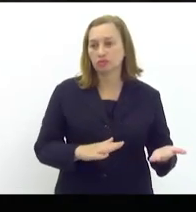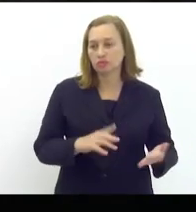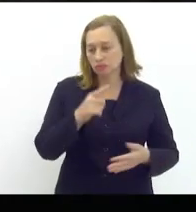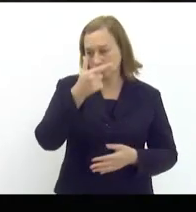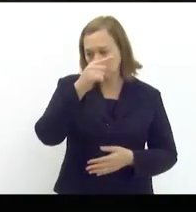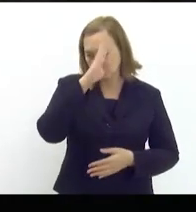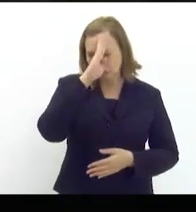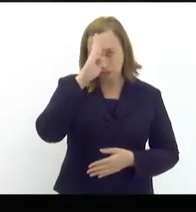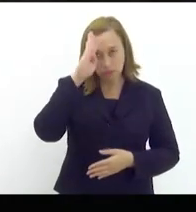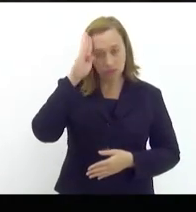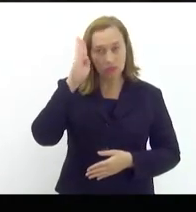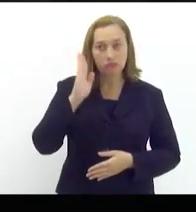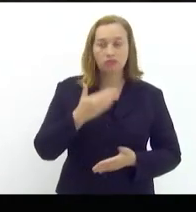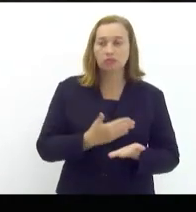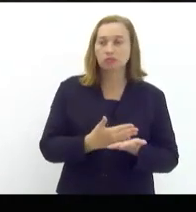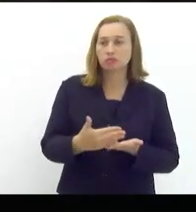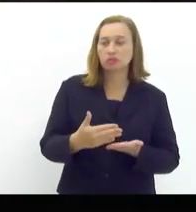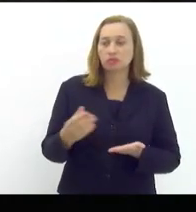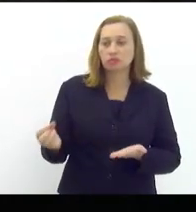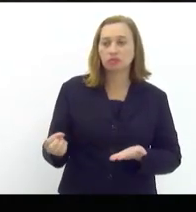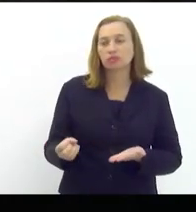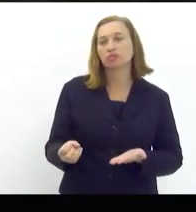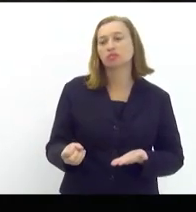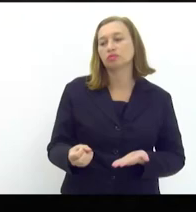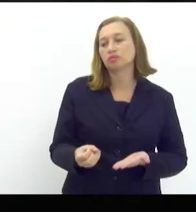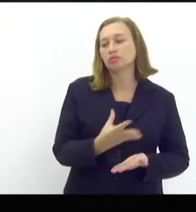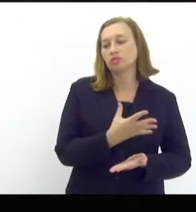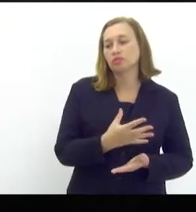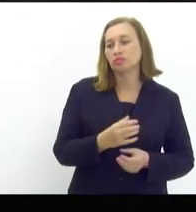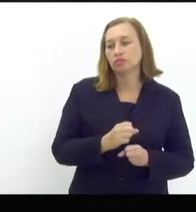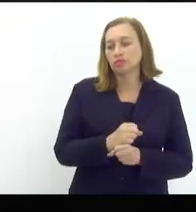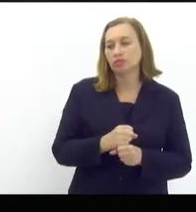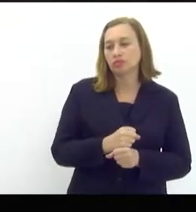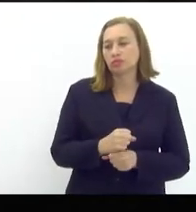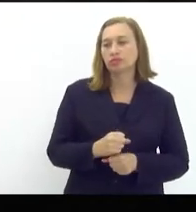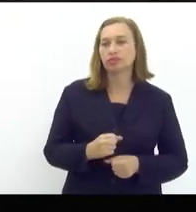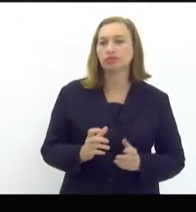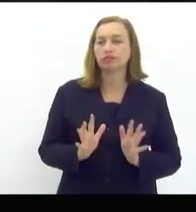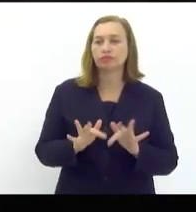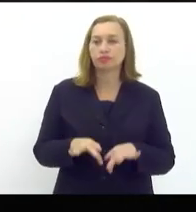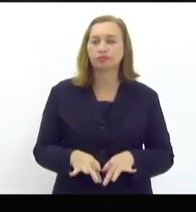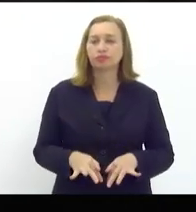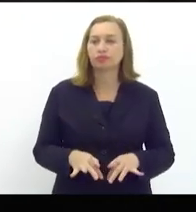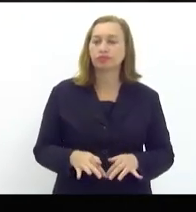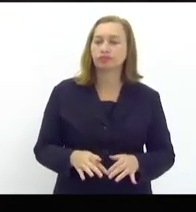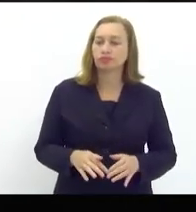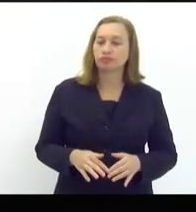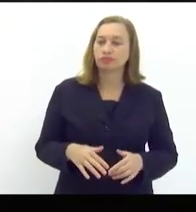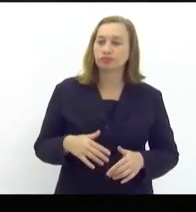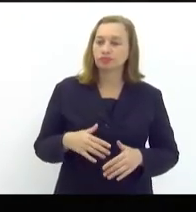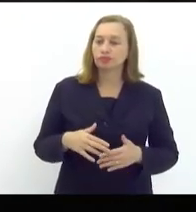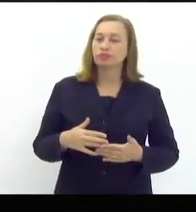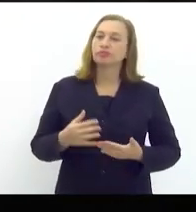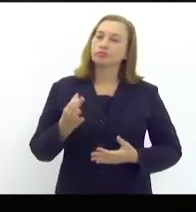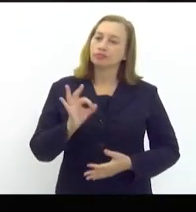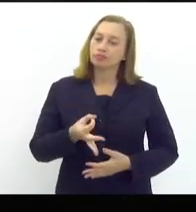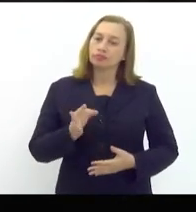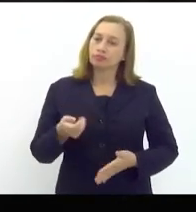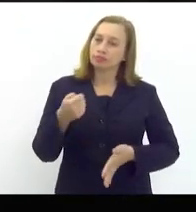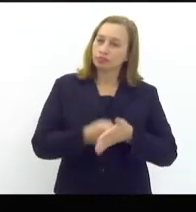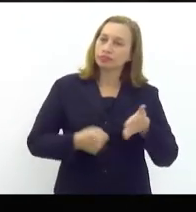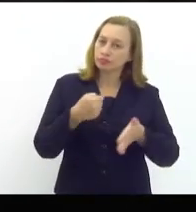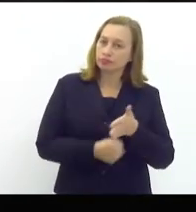o não início de novo semestre letivo então eles terminam nos despedimos na certeza de que nossa luta